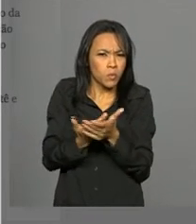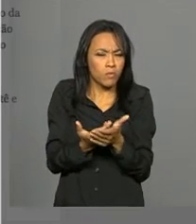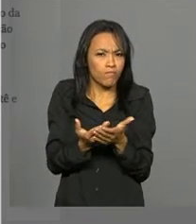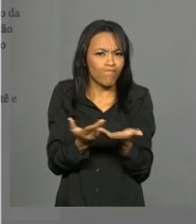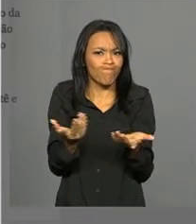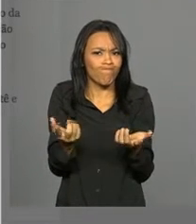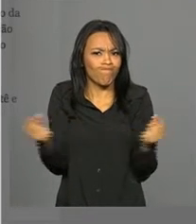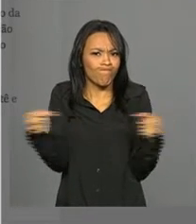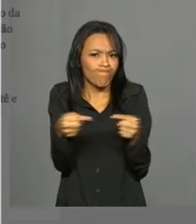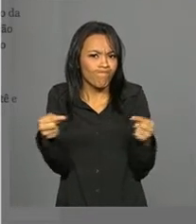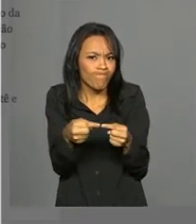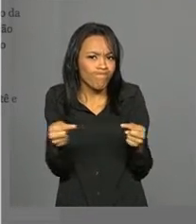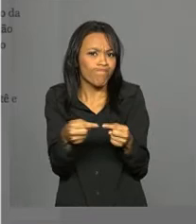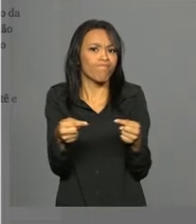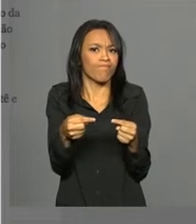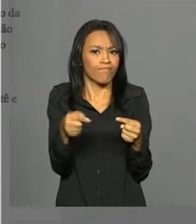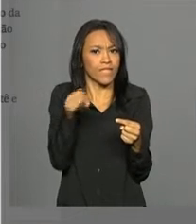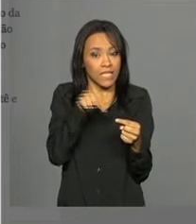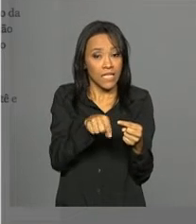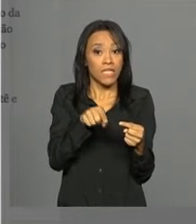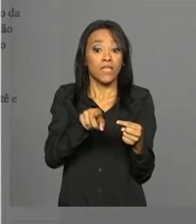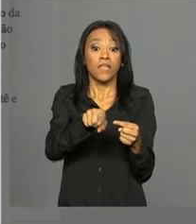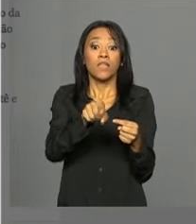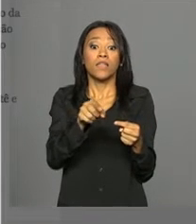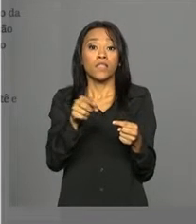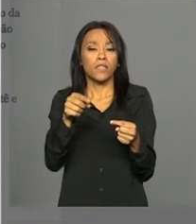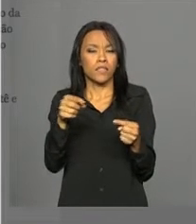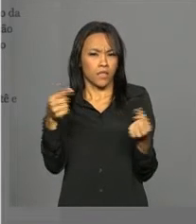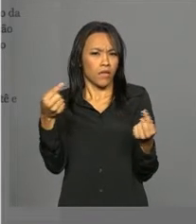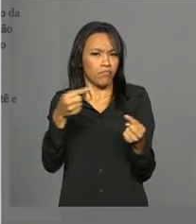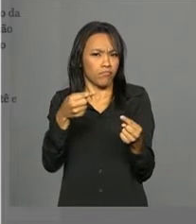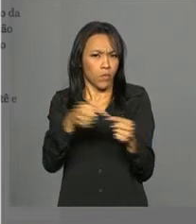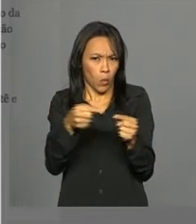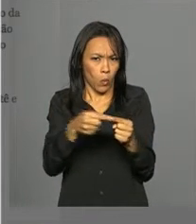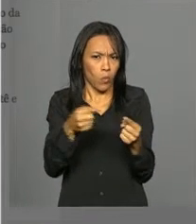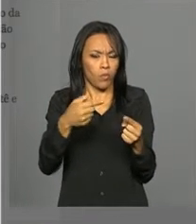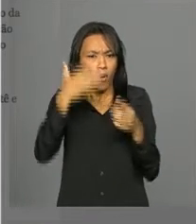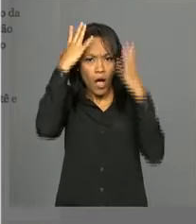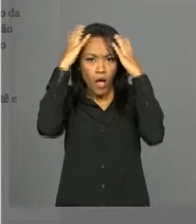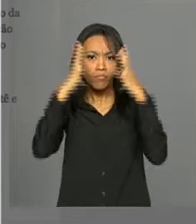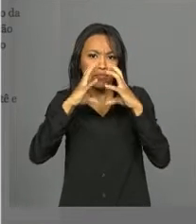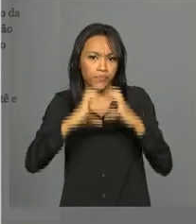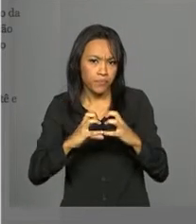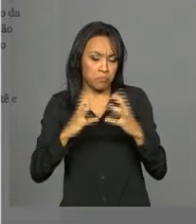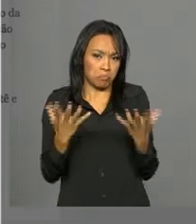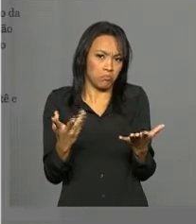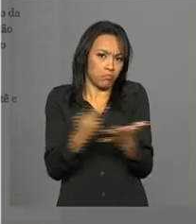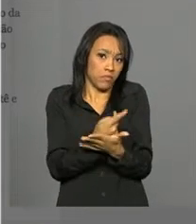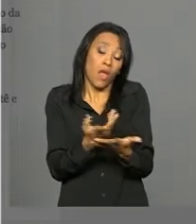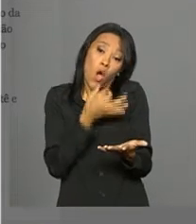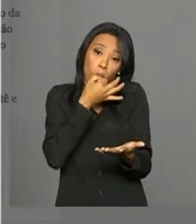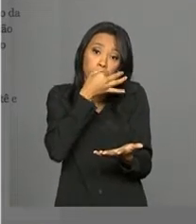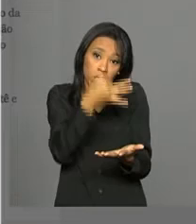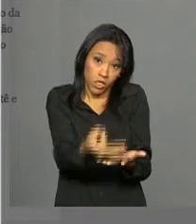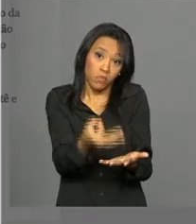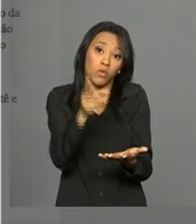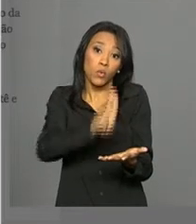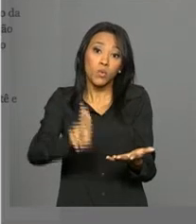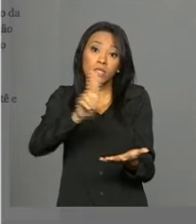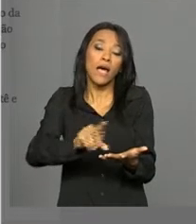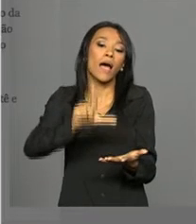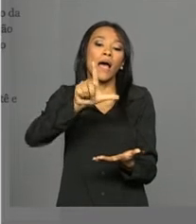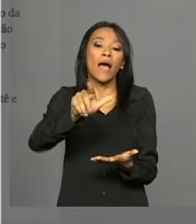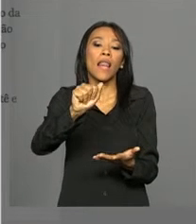entre o larvicida piriproxifeno e ea microcefalia ministério esclareceu também que somente sugere o uso de larvicidas